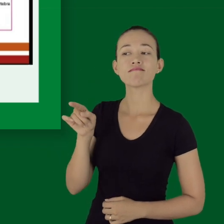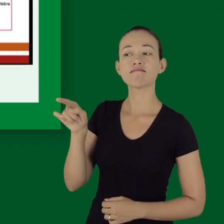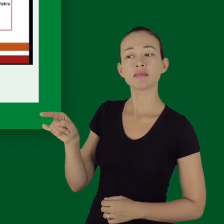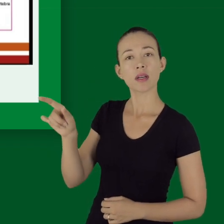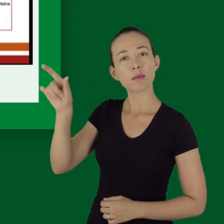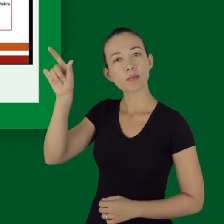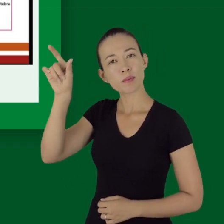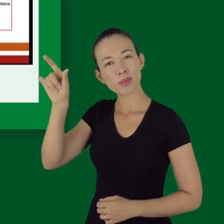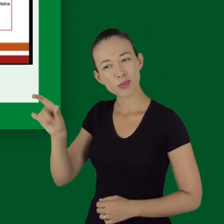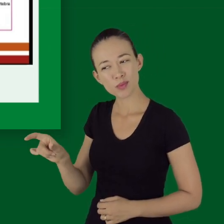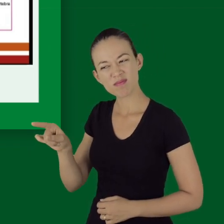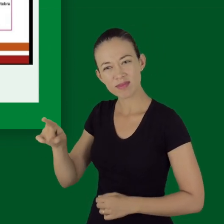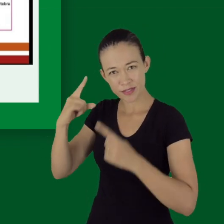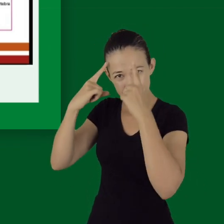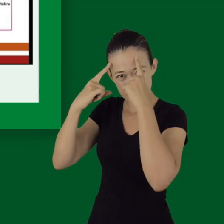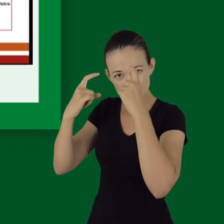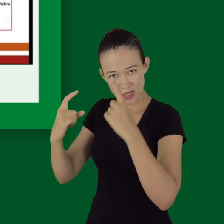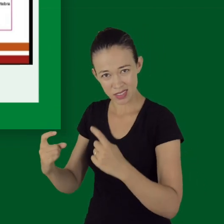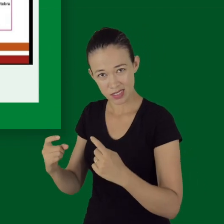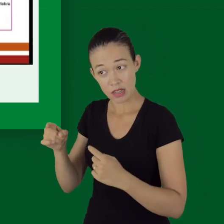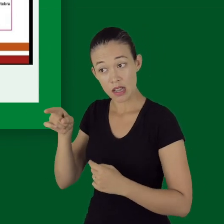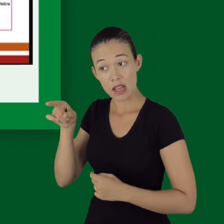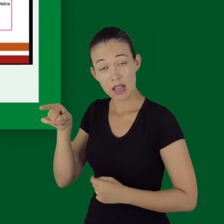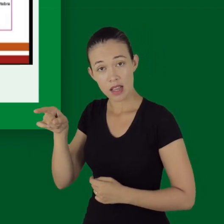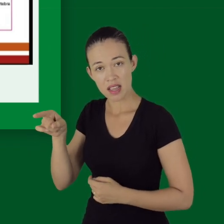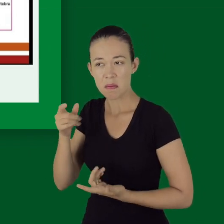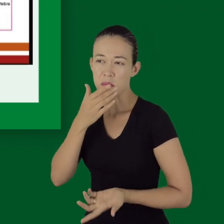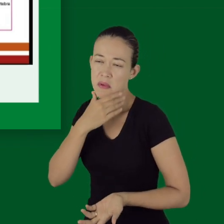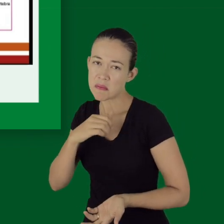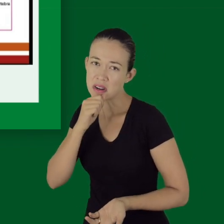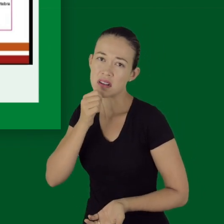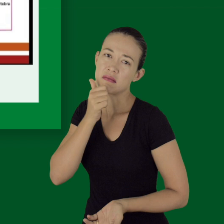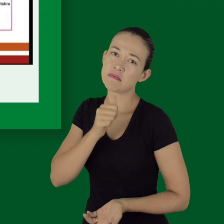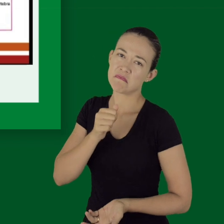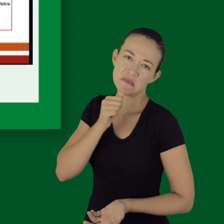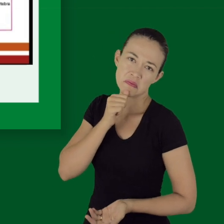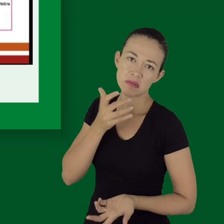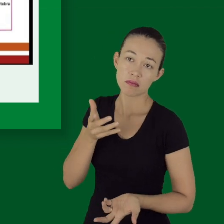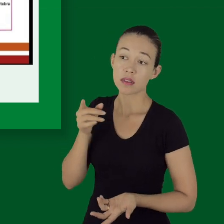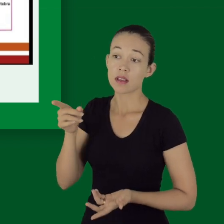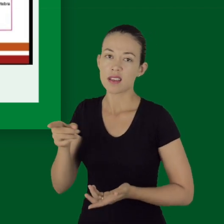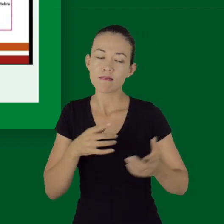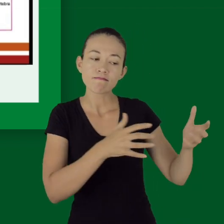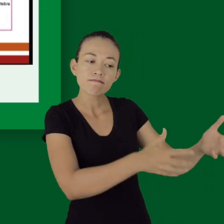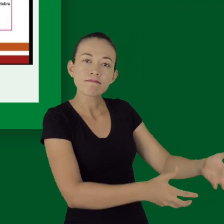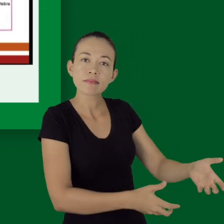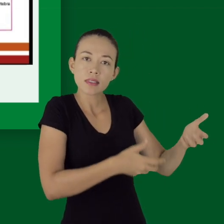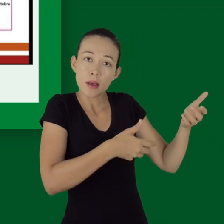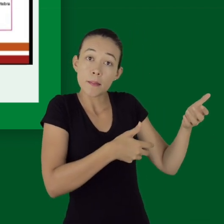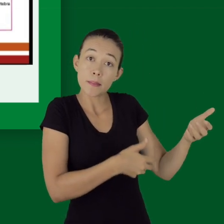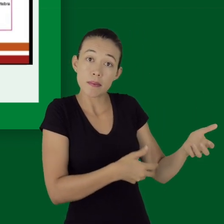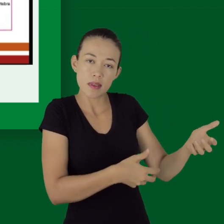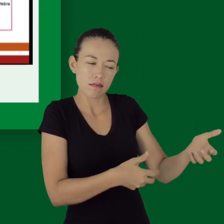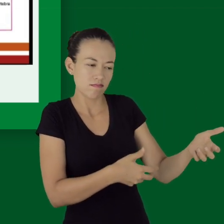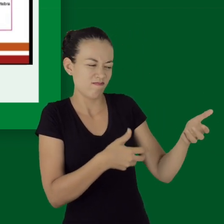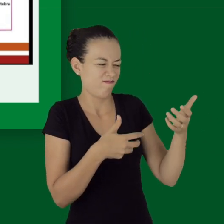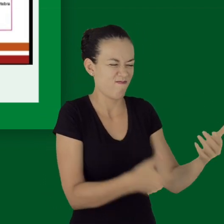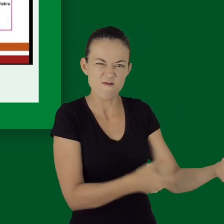bebê. Né? De repente, um pai aflito, agressivo, irritado, ele pega o bebê e ele